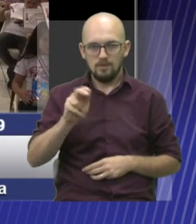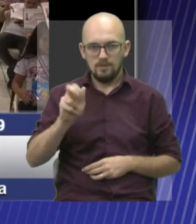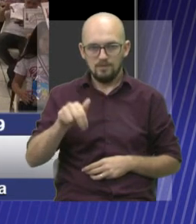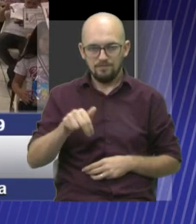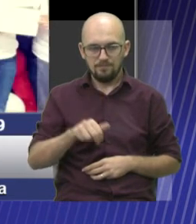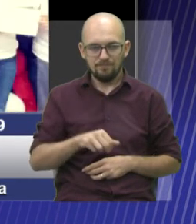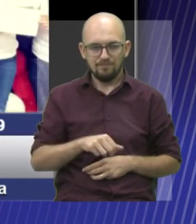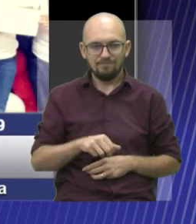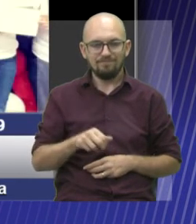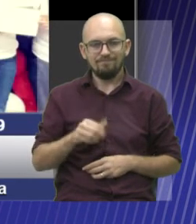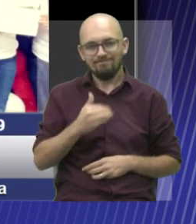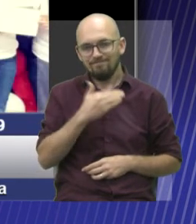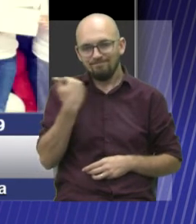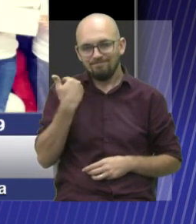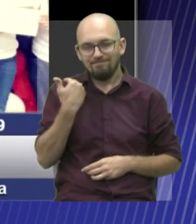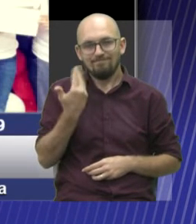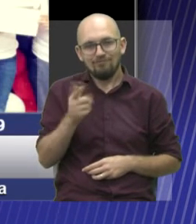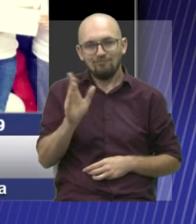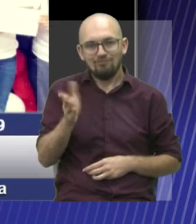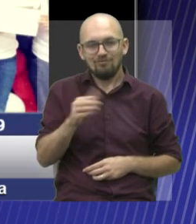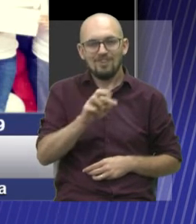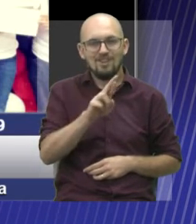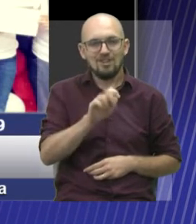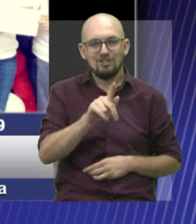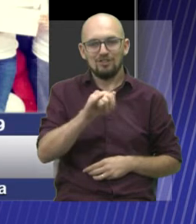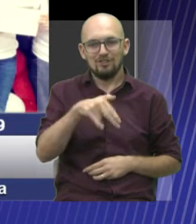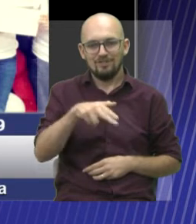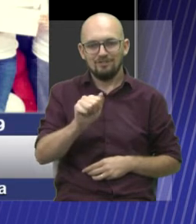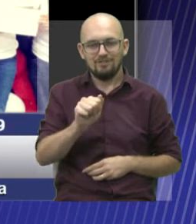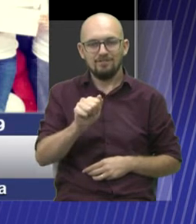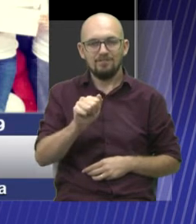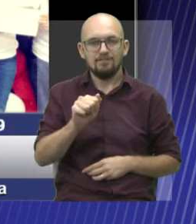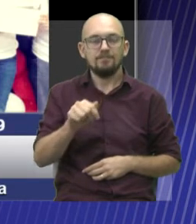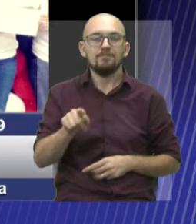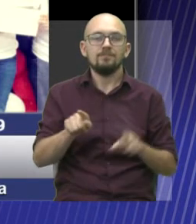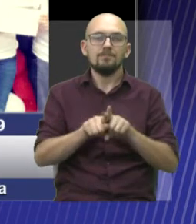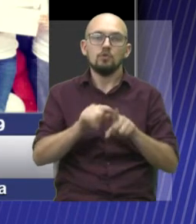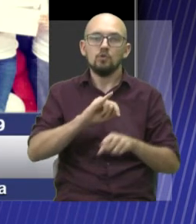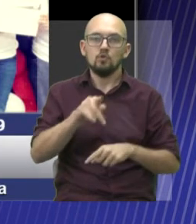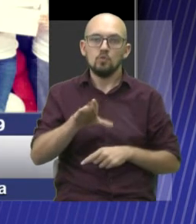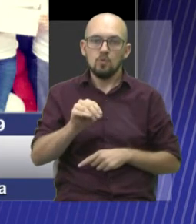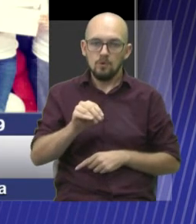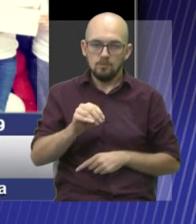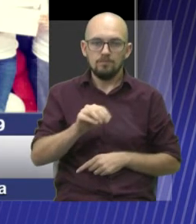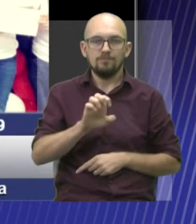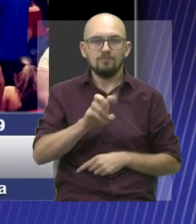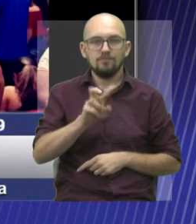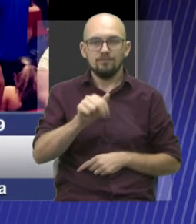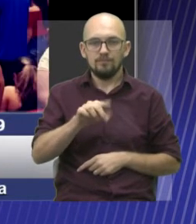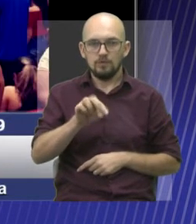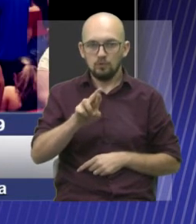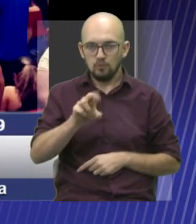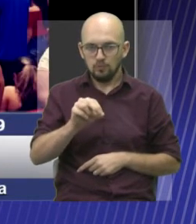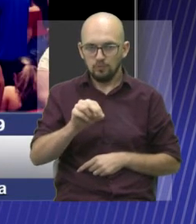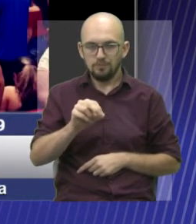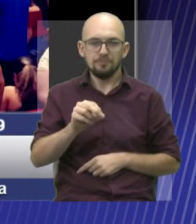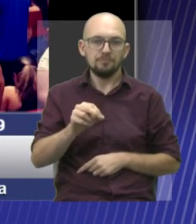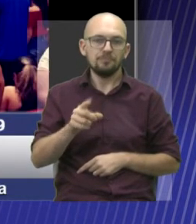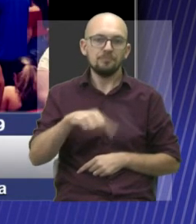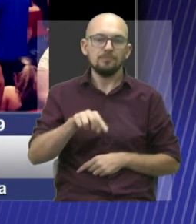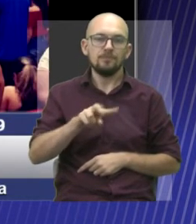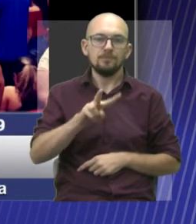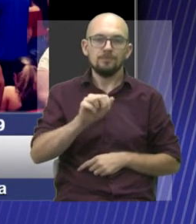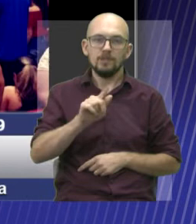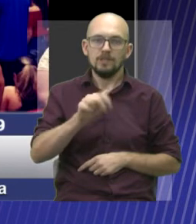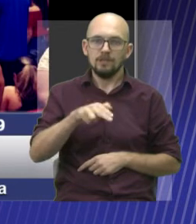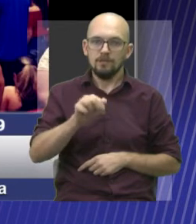em memória a Regina Aparecida Pereira Benedito, João Geraldo Romero, Evandro Moraes e Lourenço, Wagner